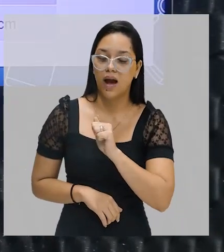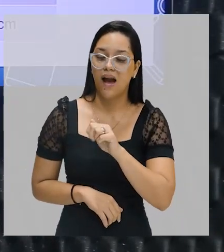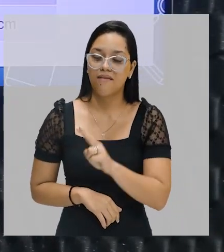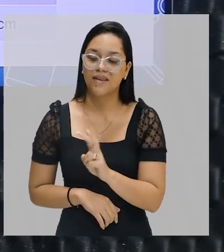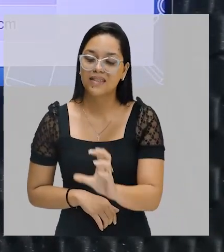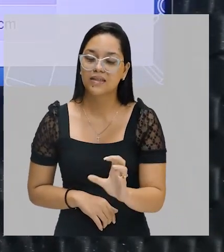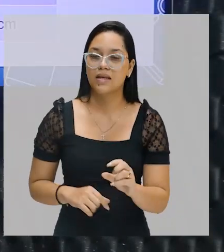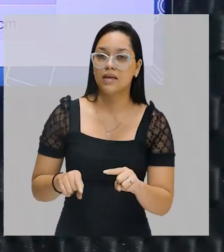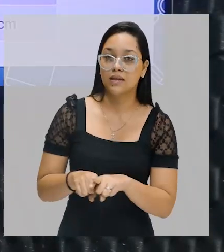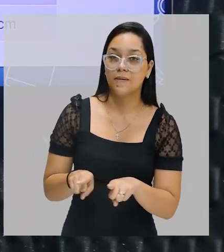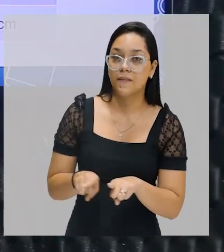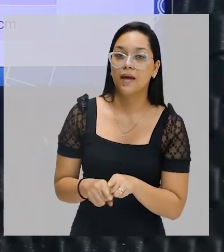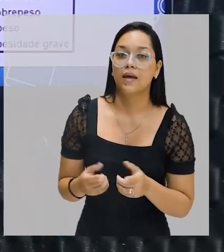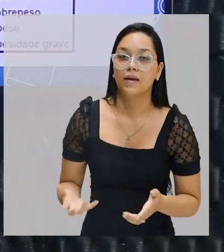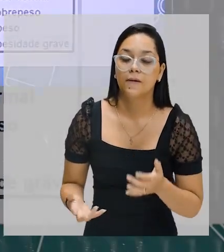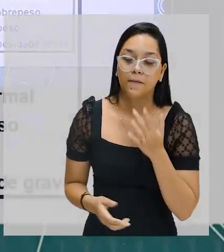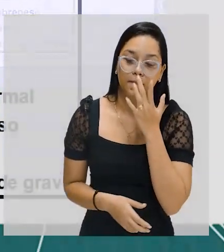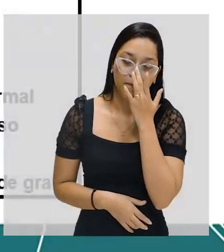AVC. Certo?